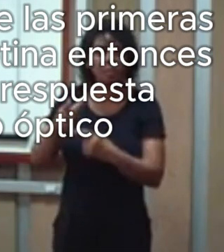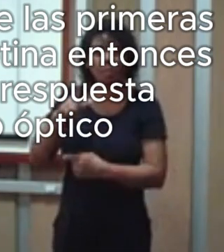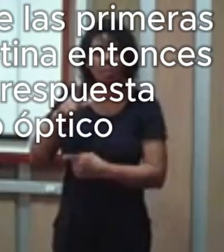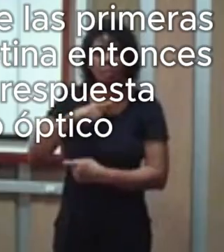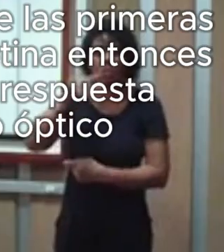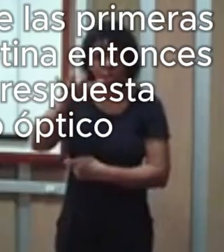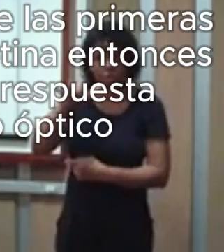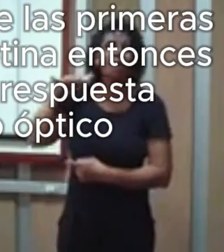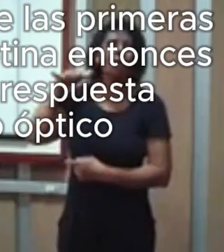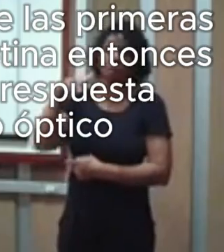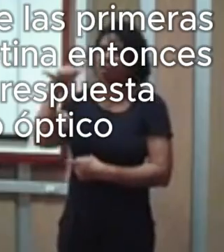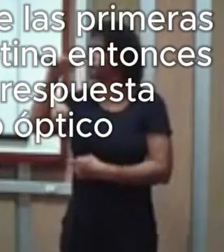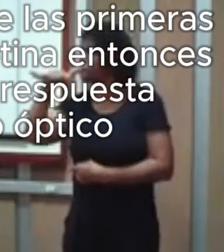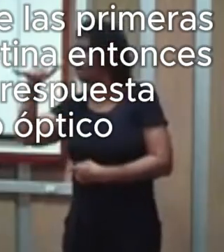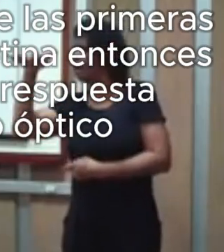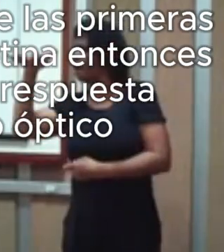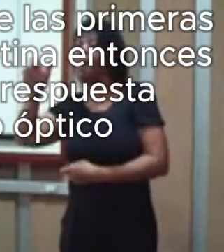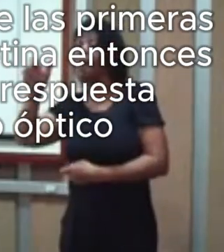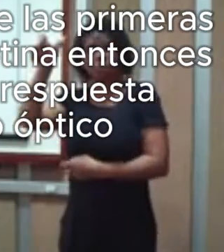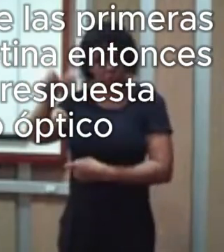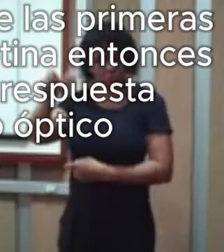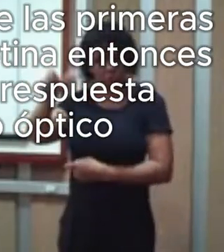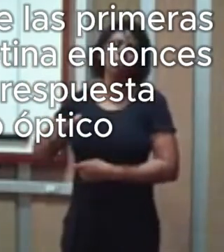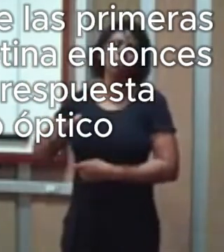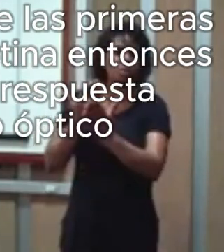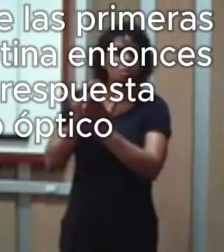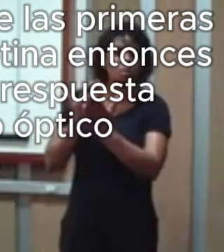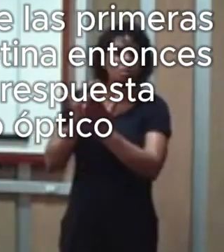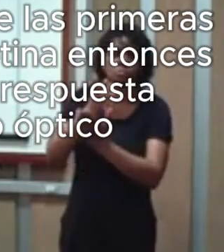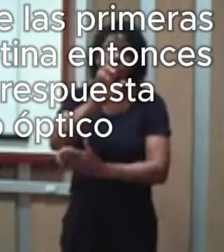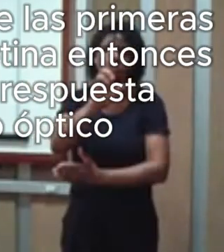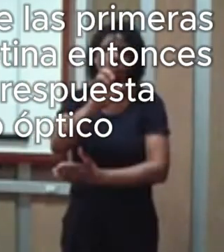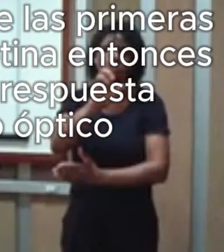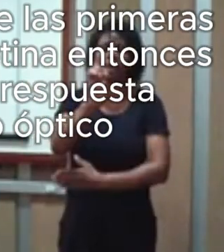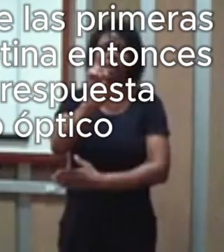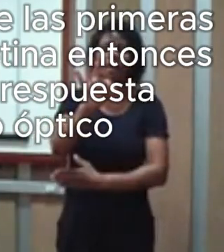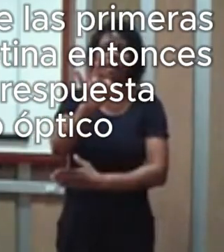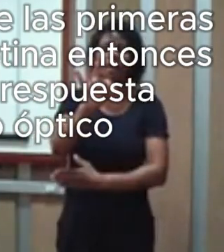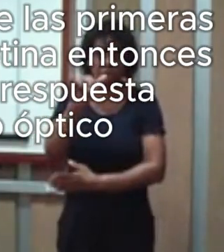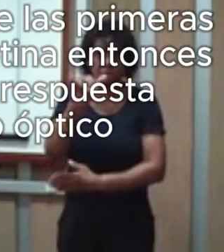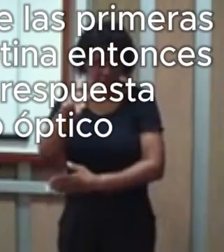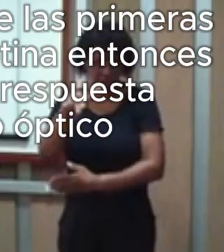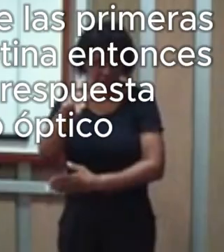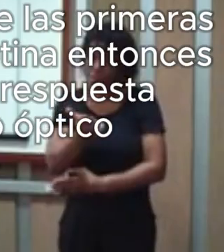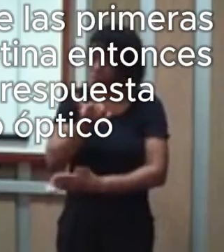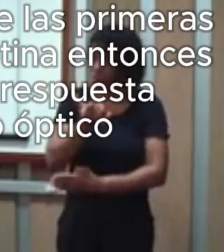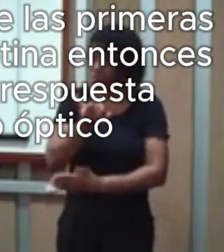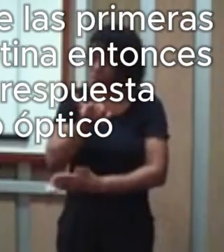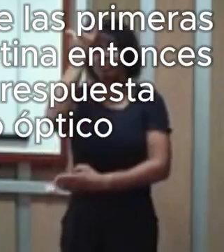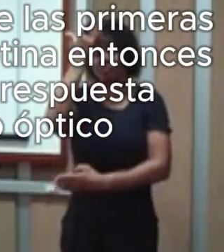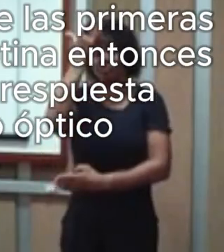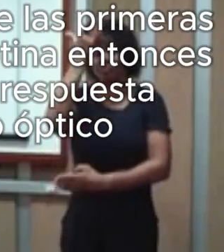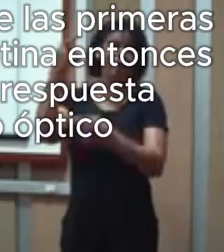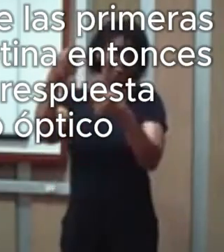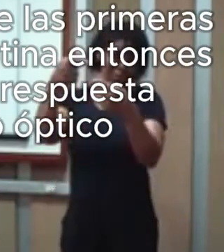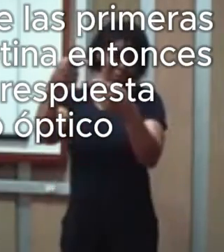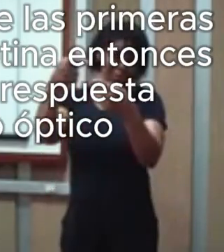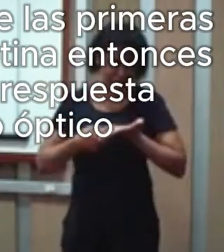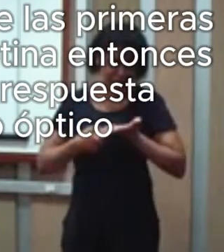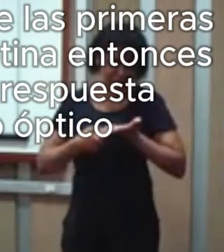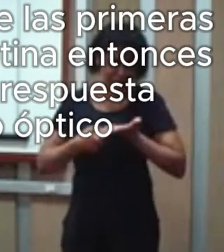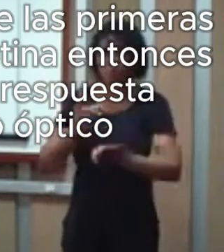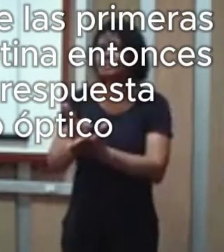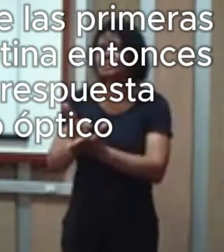que trabalha com retina, né, lá no CCS, então era uma coisa fácil de a gente abordar. E